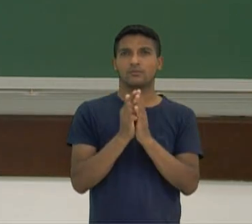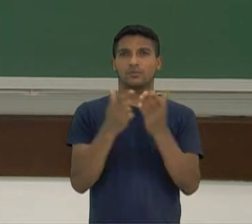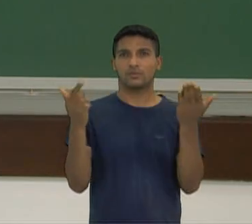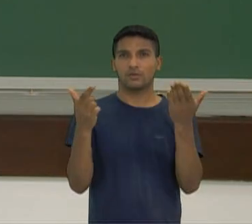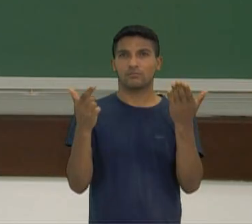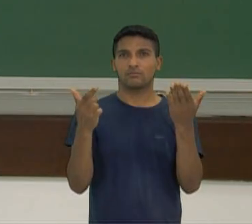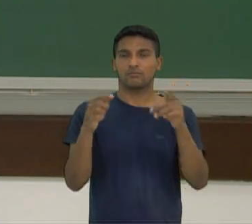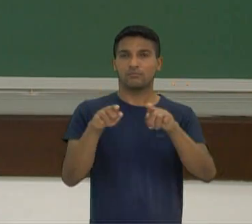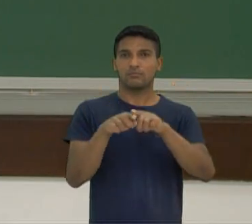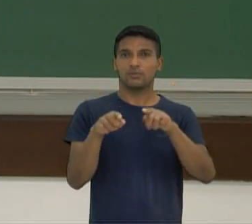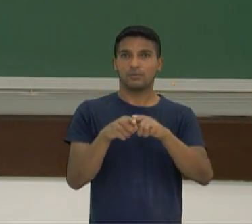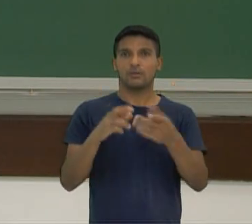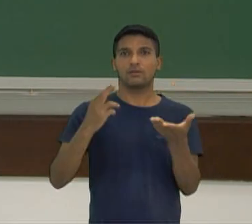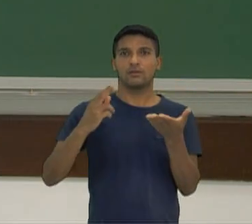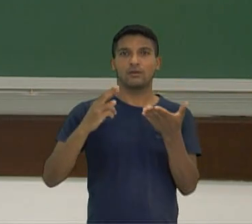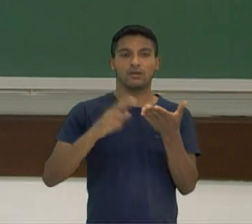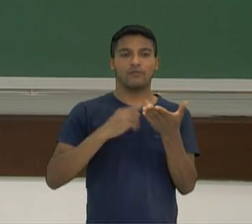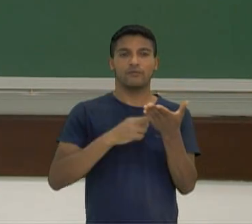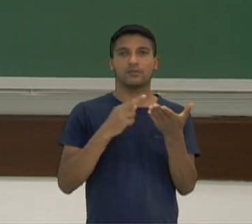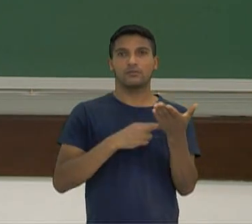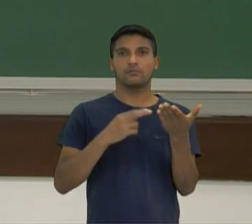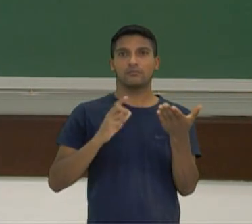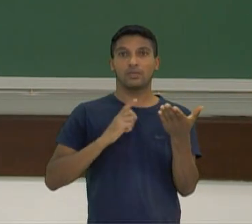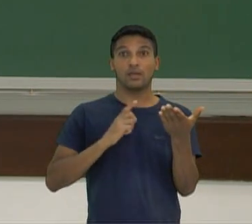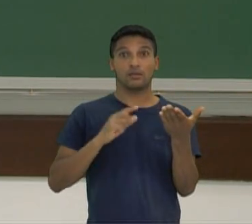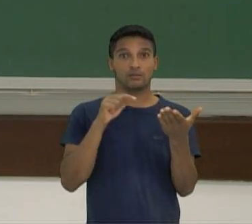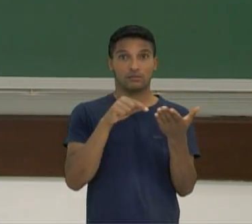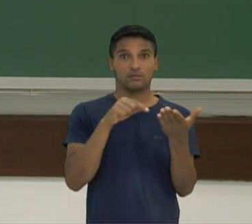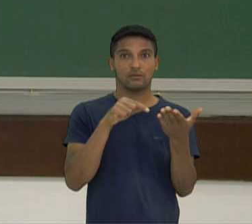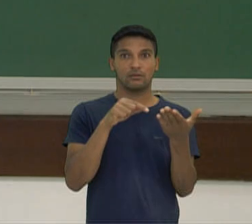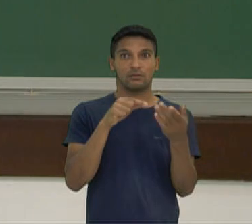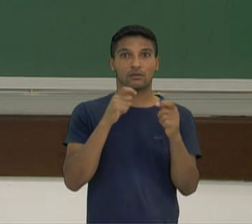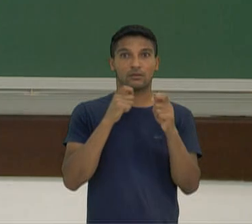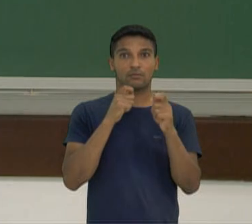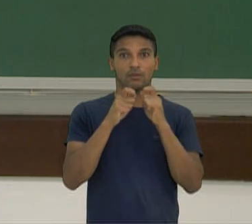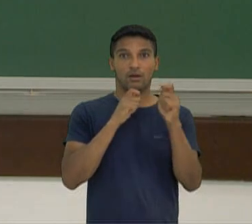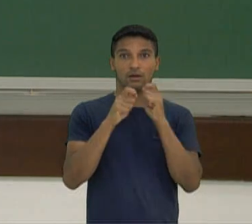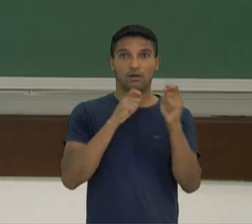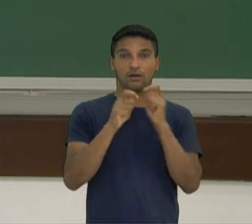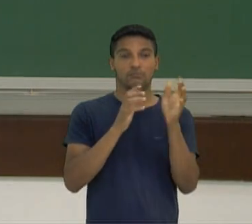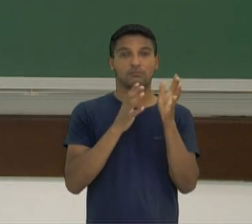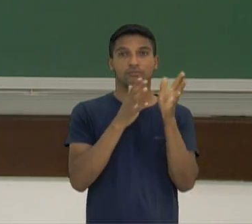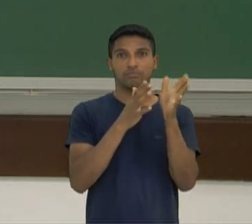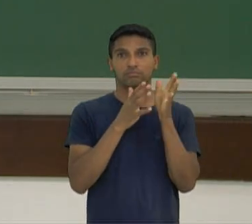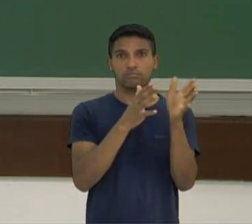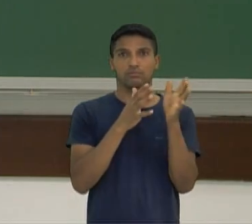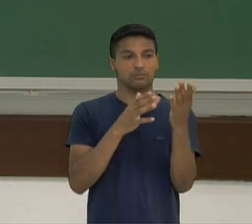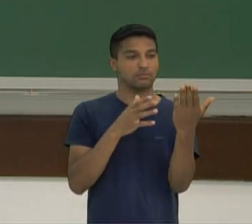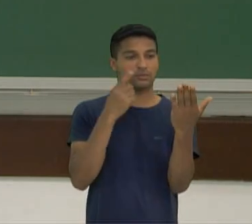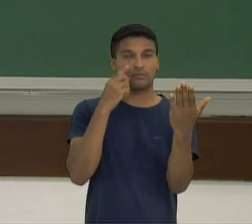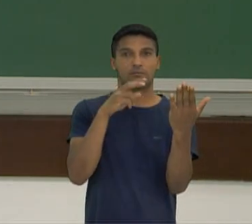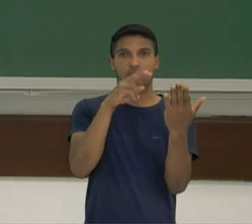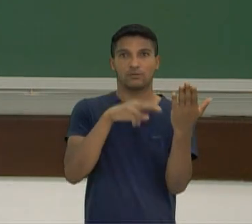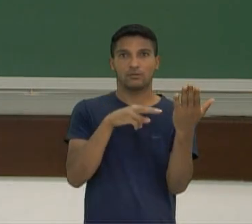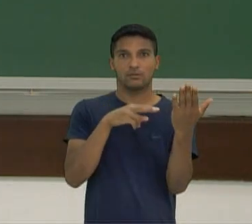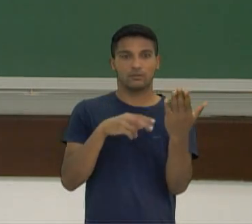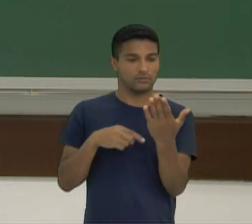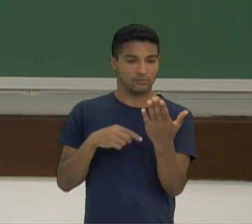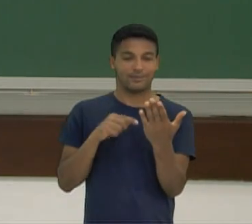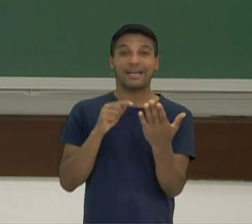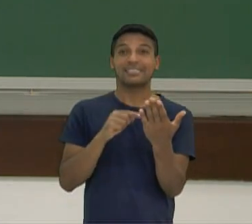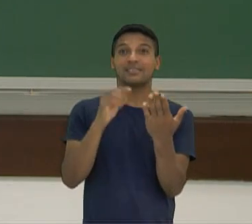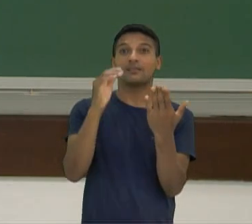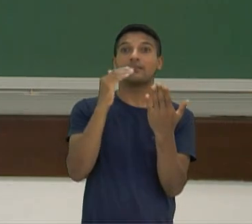dela ocorrer ali na sua mão, no seu jornal ou no seu celular, ocorreu a